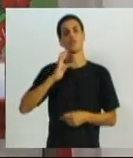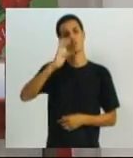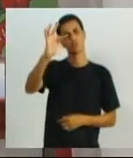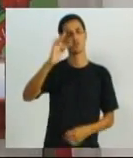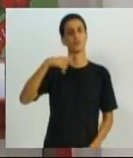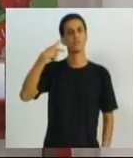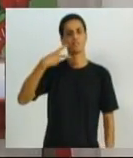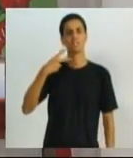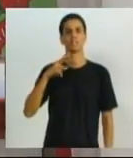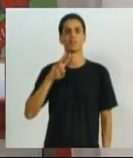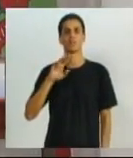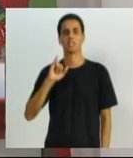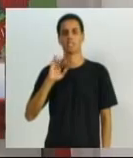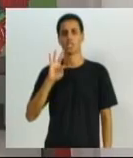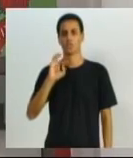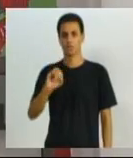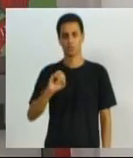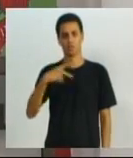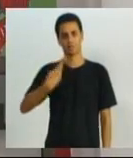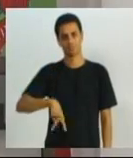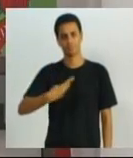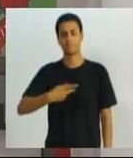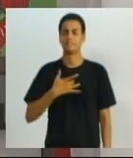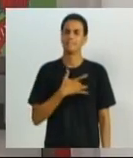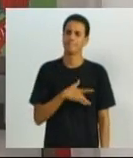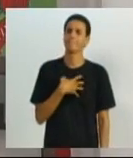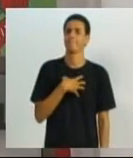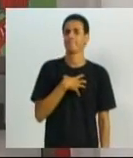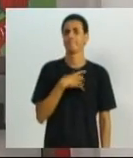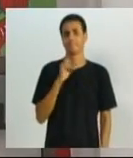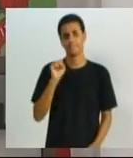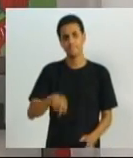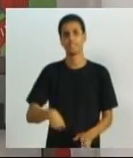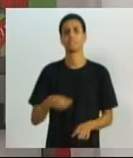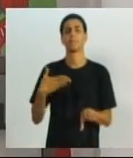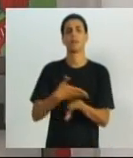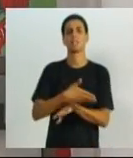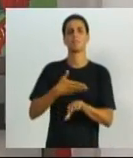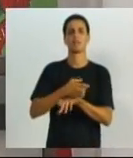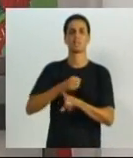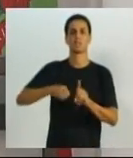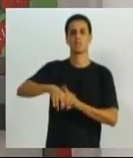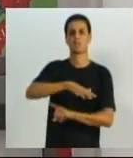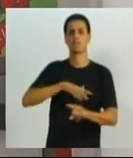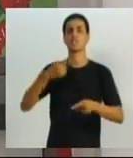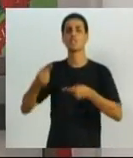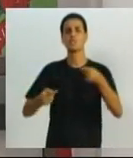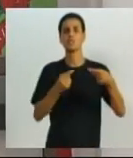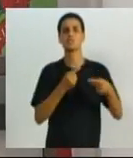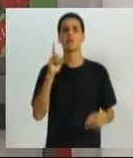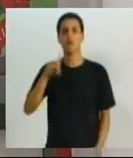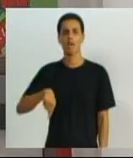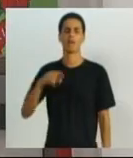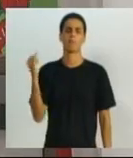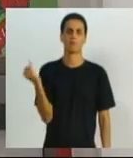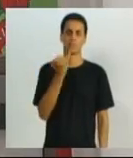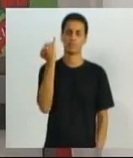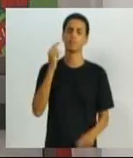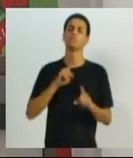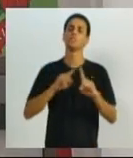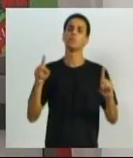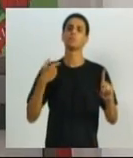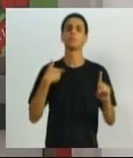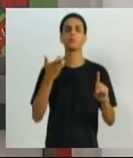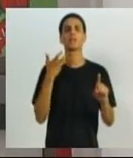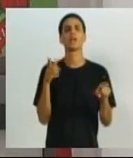vereador Ito aqui nesta casa, que a gente lamenta a ausência da participação da sociedade nessa discussão importante, né, mas quero aqui